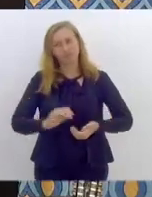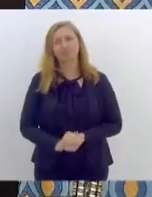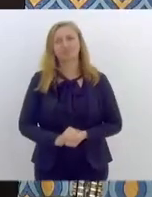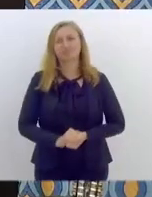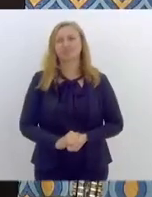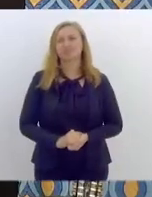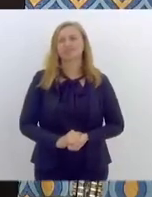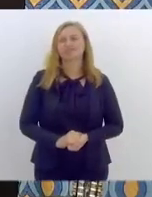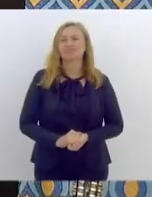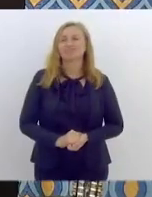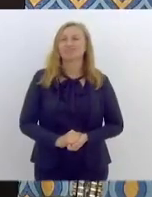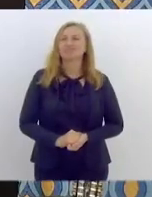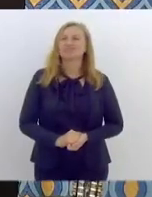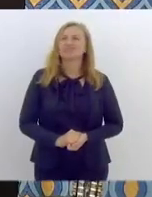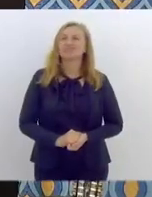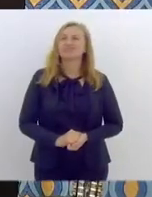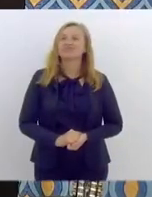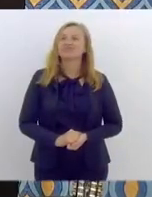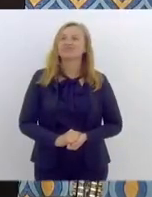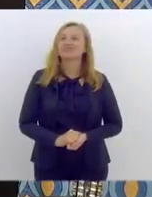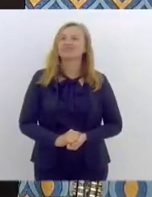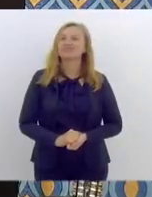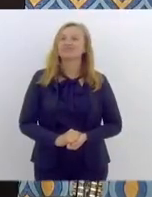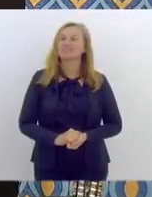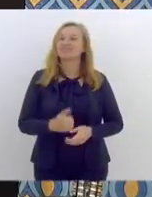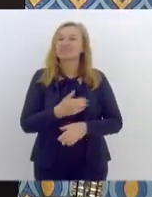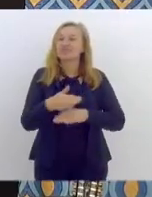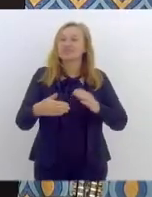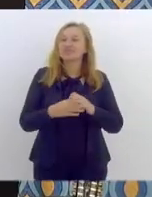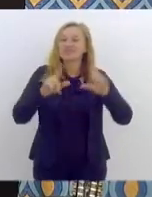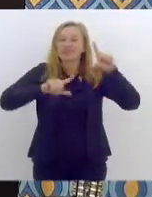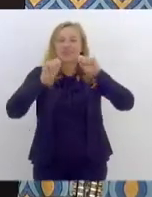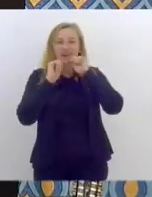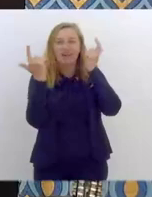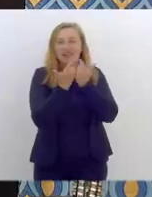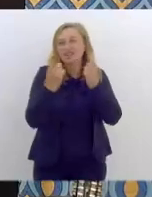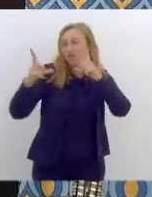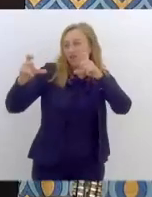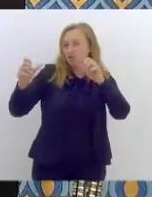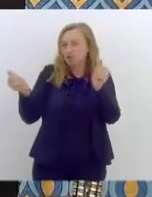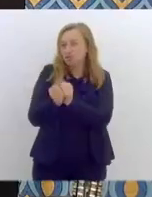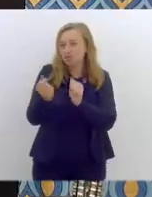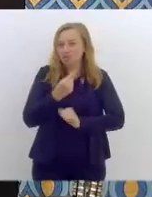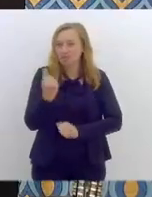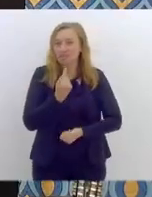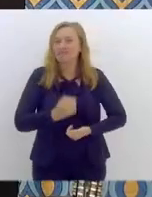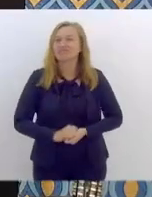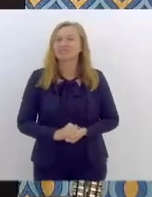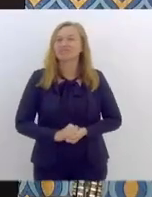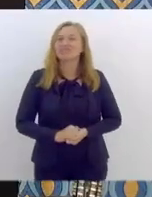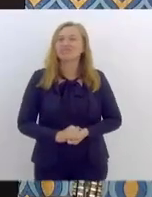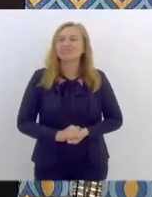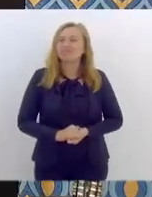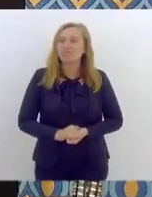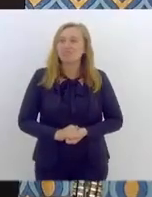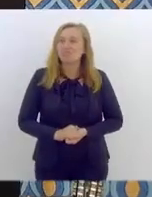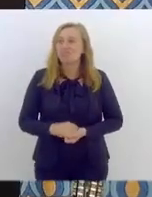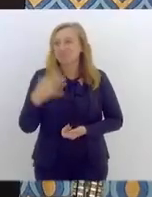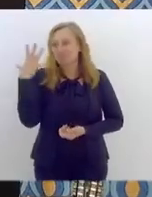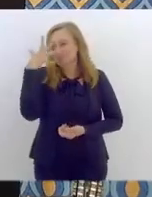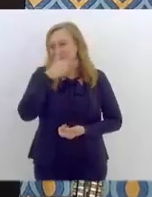ajuda aí a gente, o povo do cerimonial TV Alerj, dá uma força aí, tirar uma foto nossa. E que